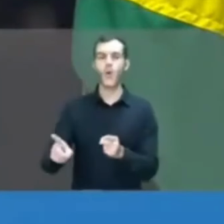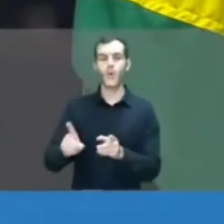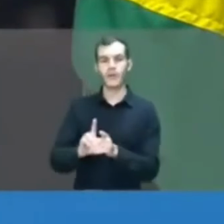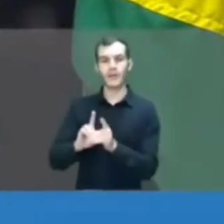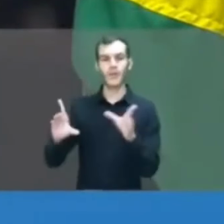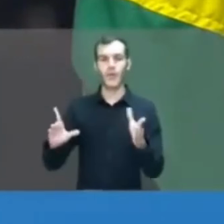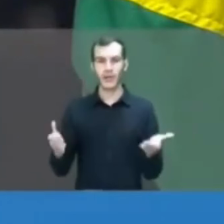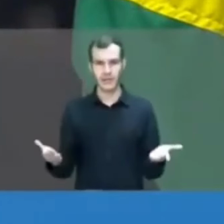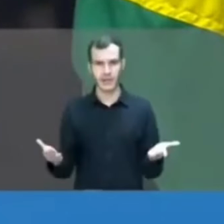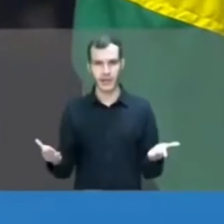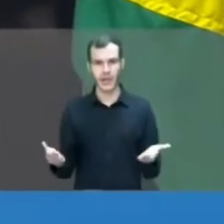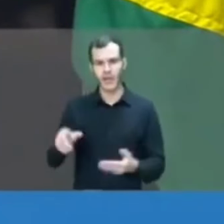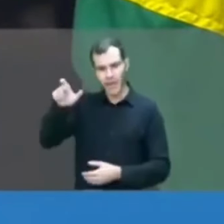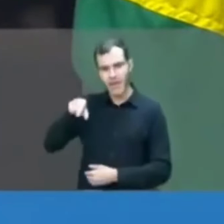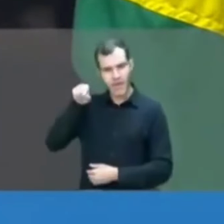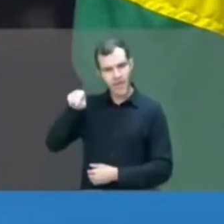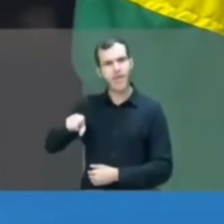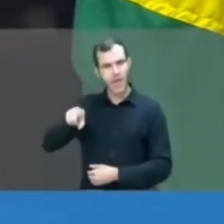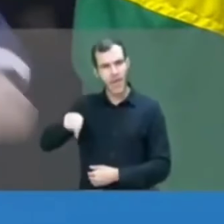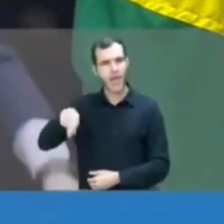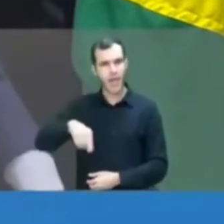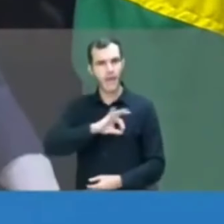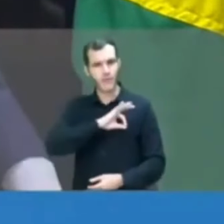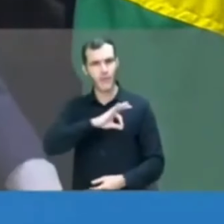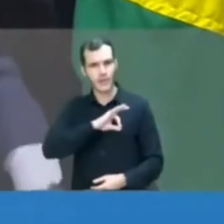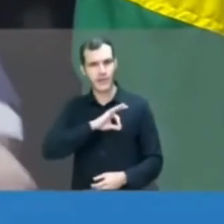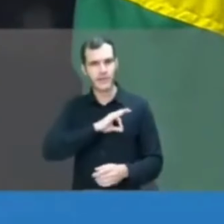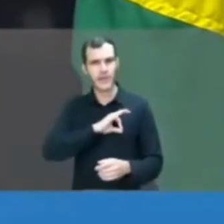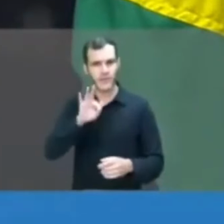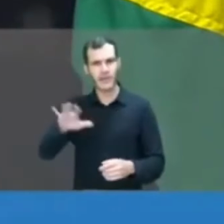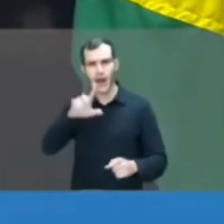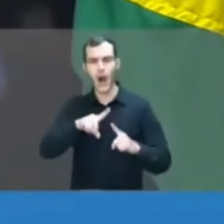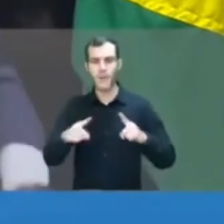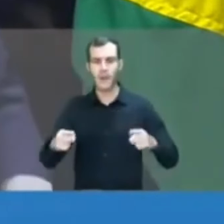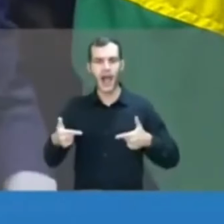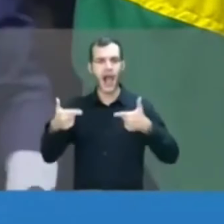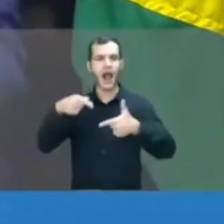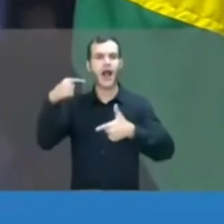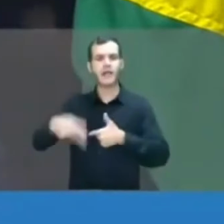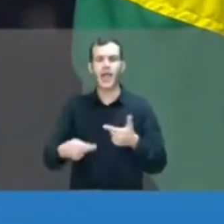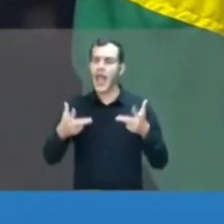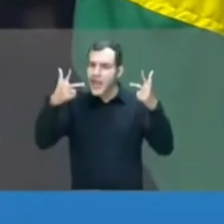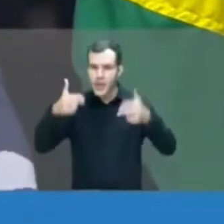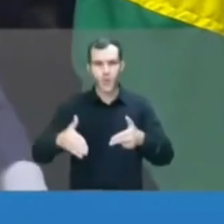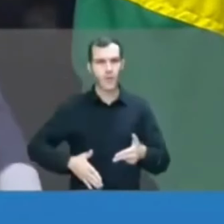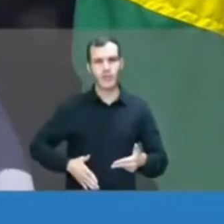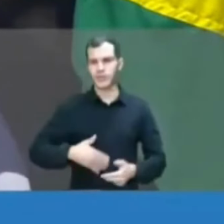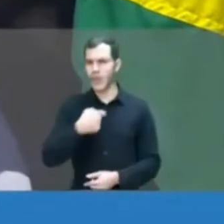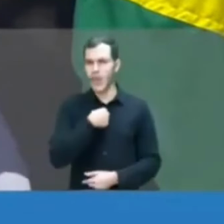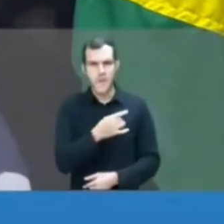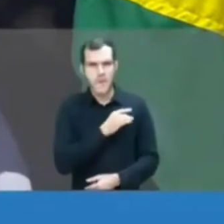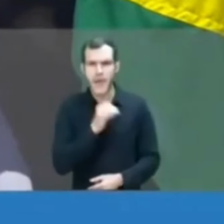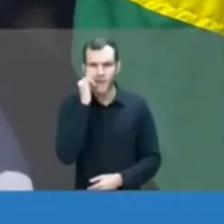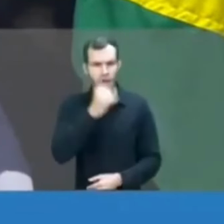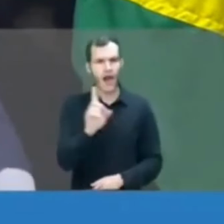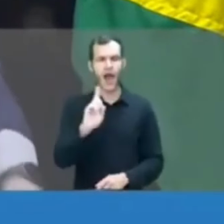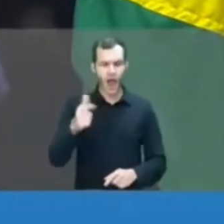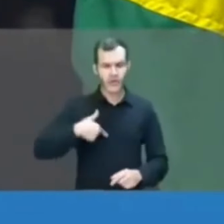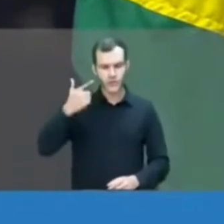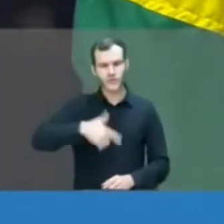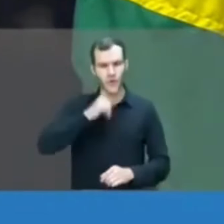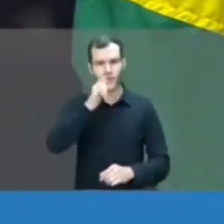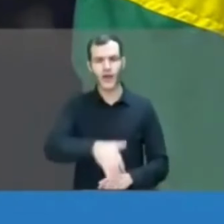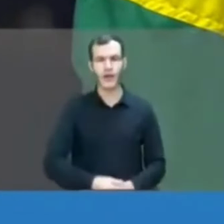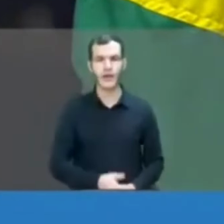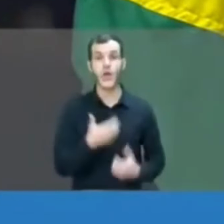fazer isso aqui, que é policial federal, mas na verdade tem agido como bandido. Não tenho medo de falar e repito. Eu